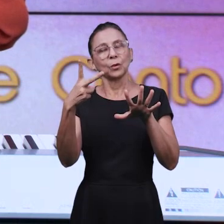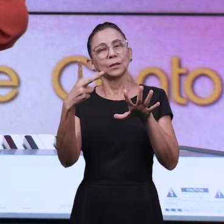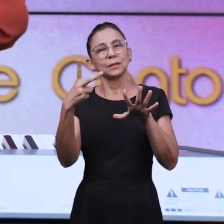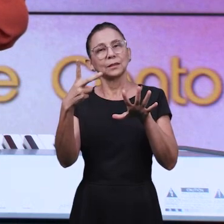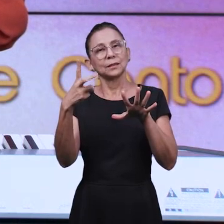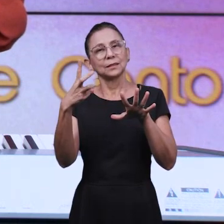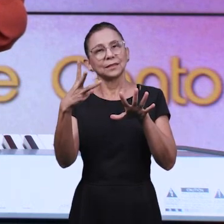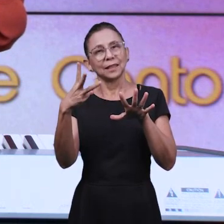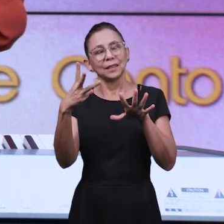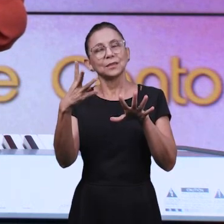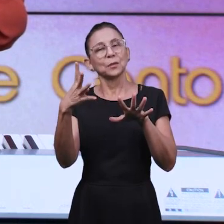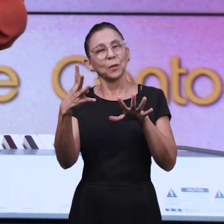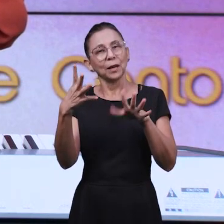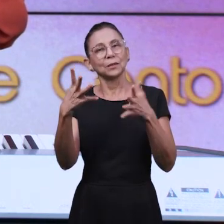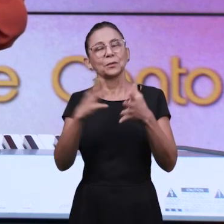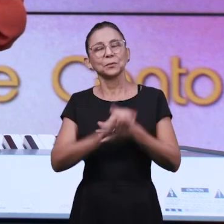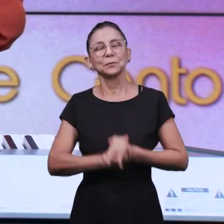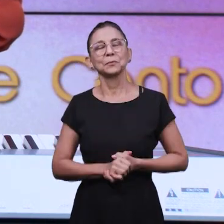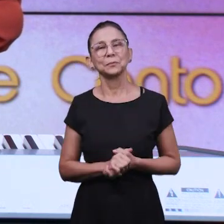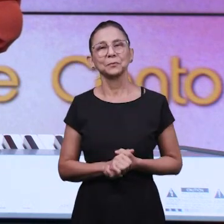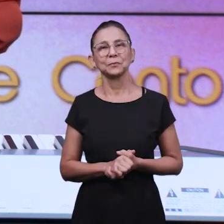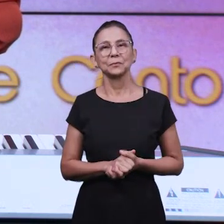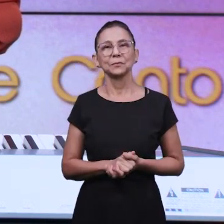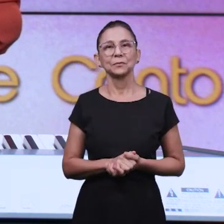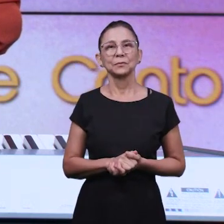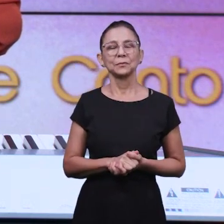2, 3, 4.